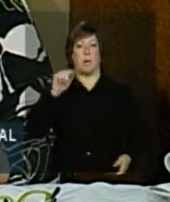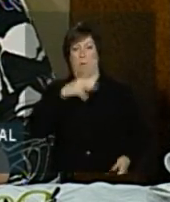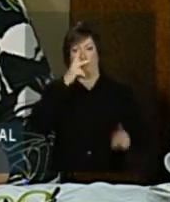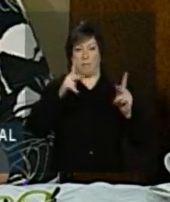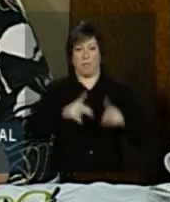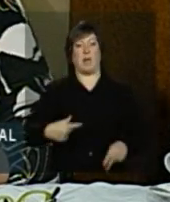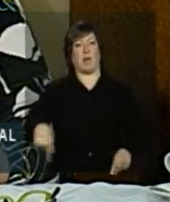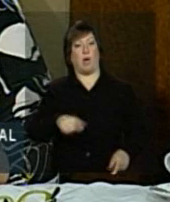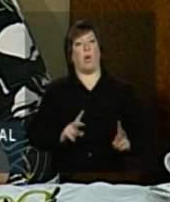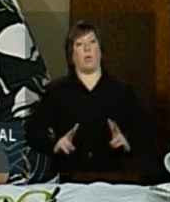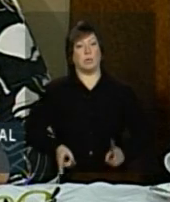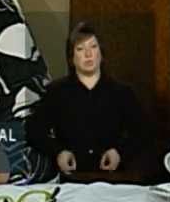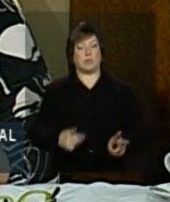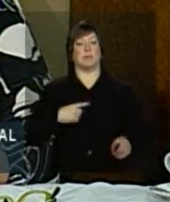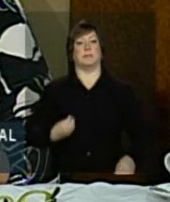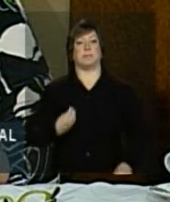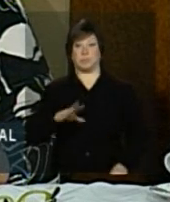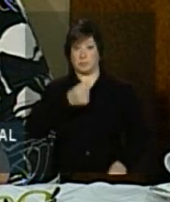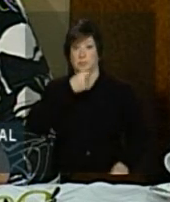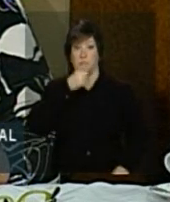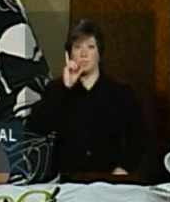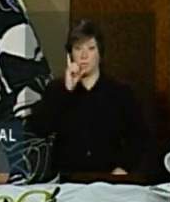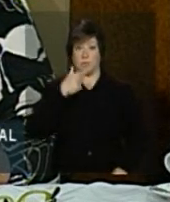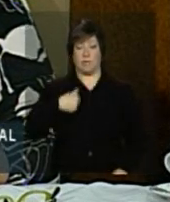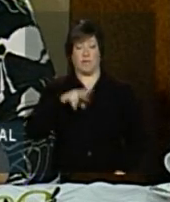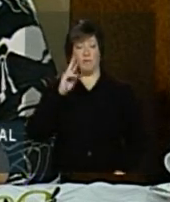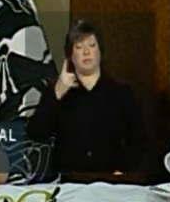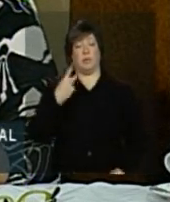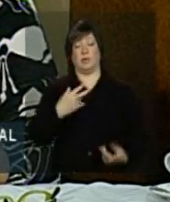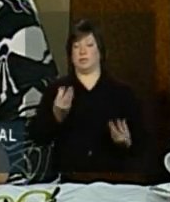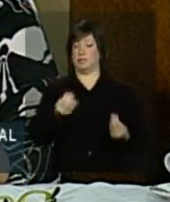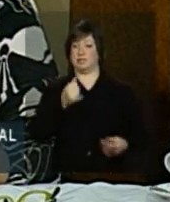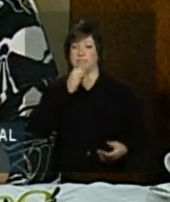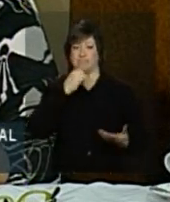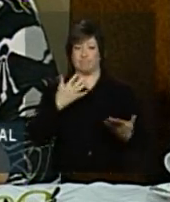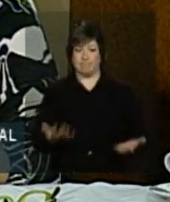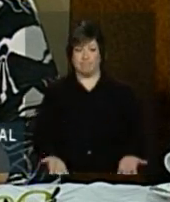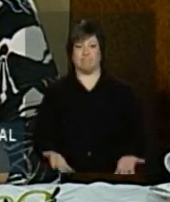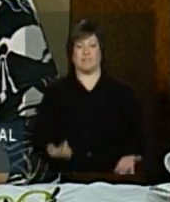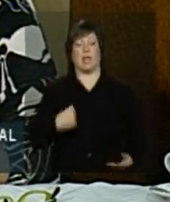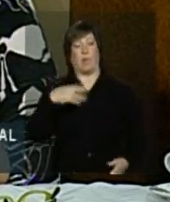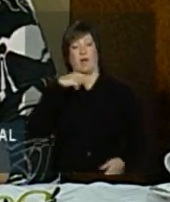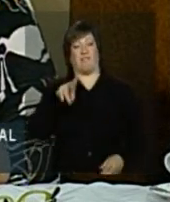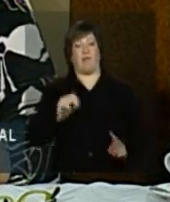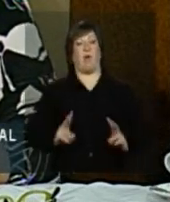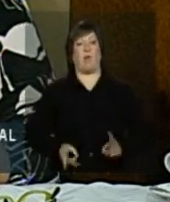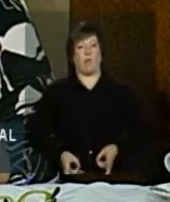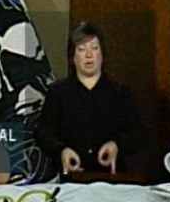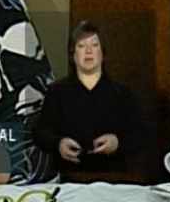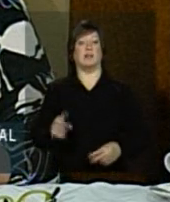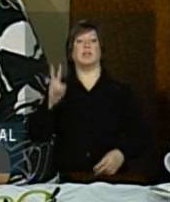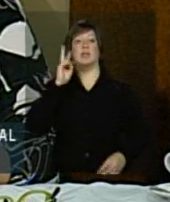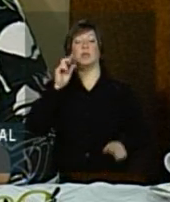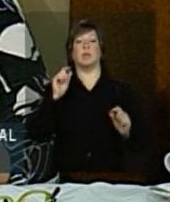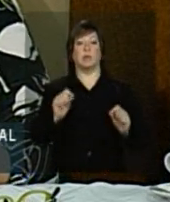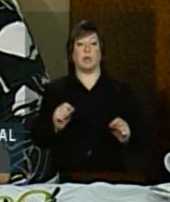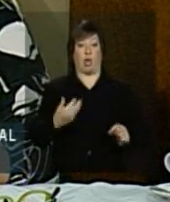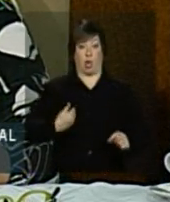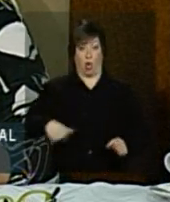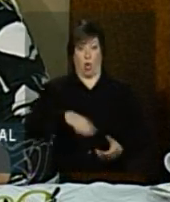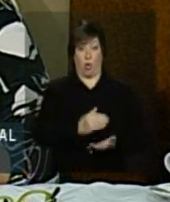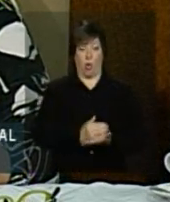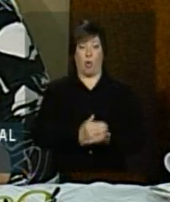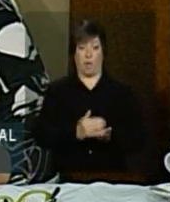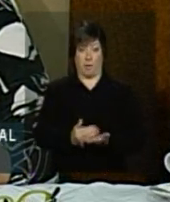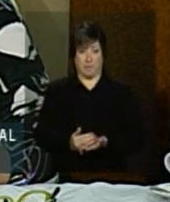continua existindo Ontem nós tivemos um episódio bastante lamentável e eu acho que ele vai continuar por isso que eu tô começando por ele que é o seguinte nós iniciamos